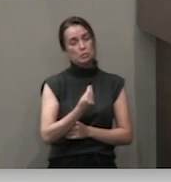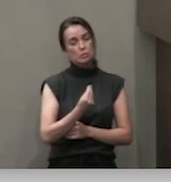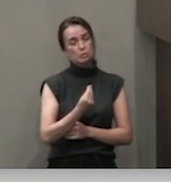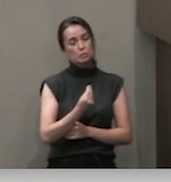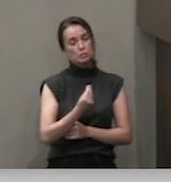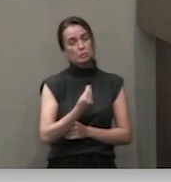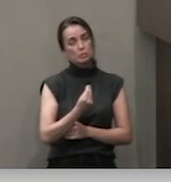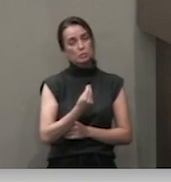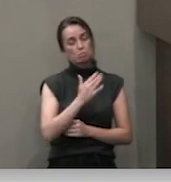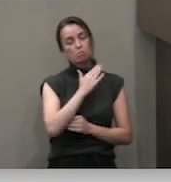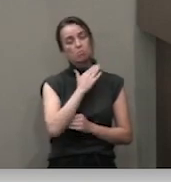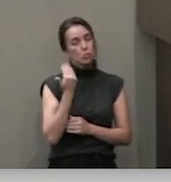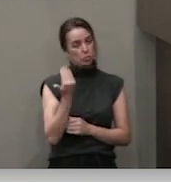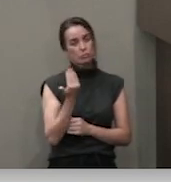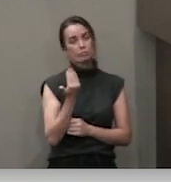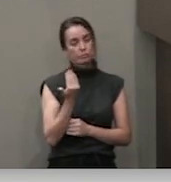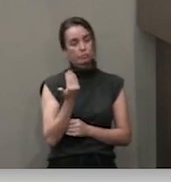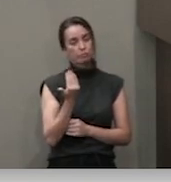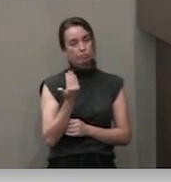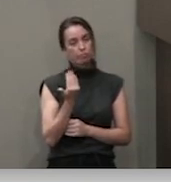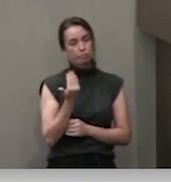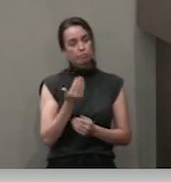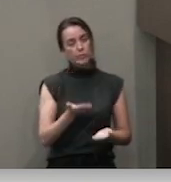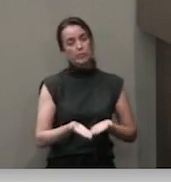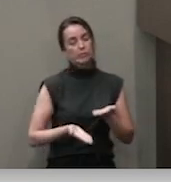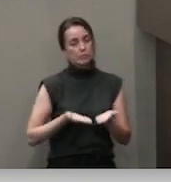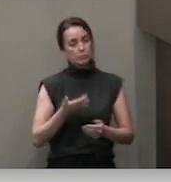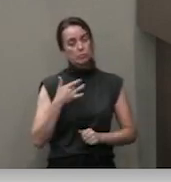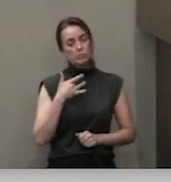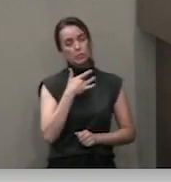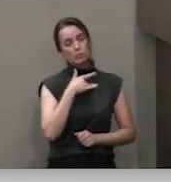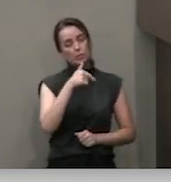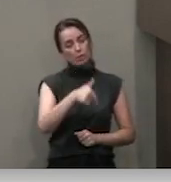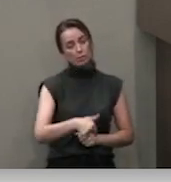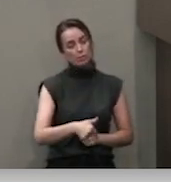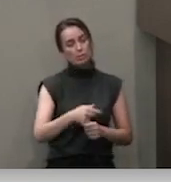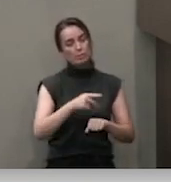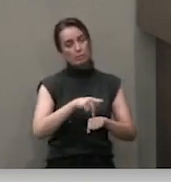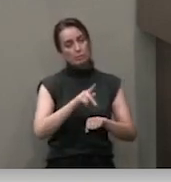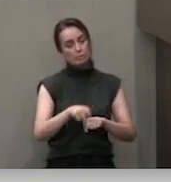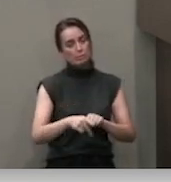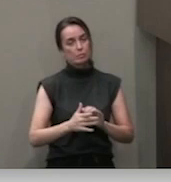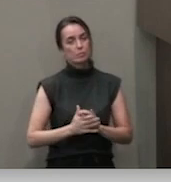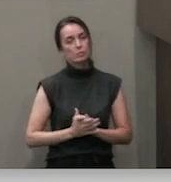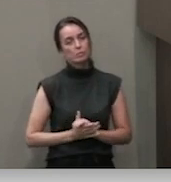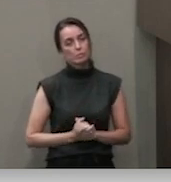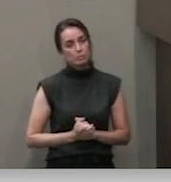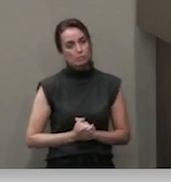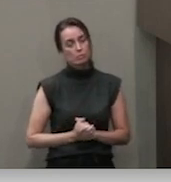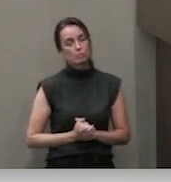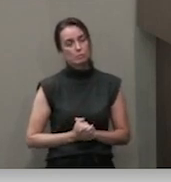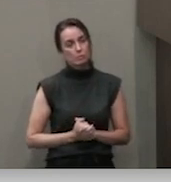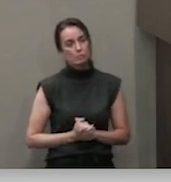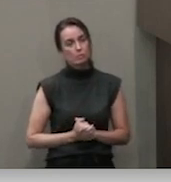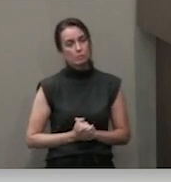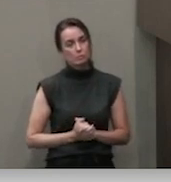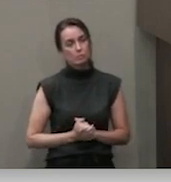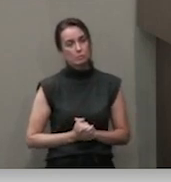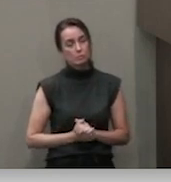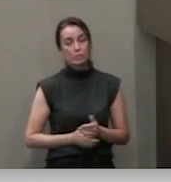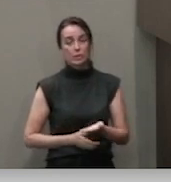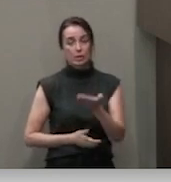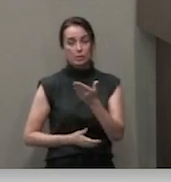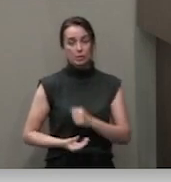filhos falecidos em endimento de saúde nessa cidade recentemente está aqui